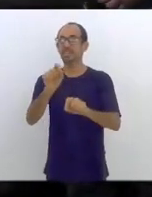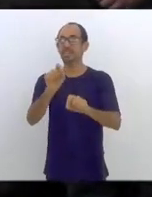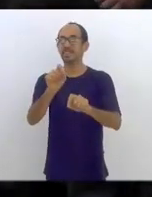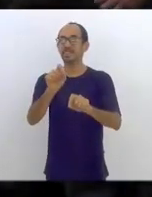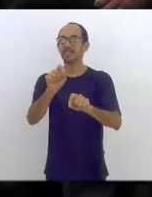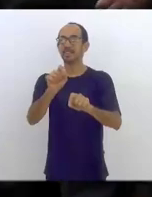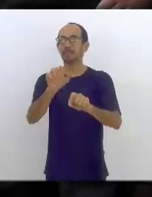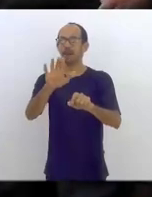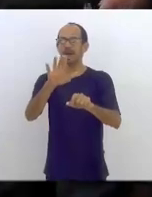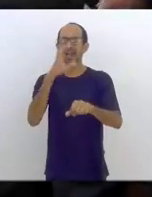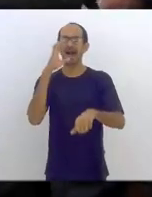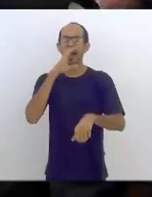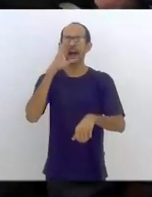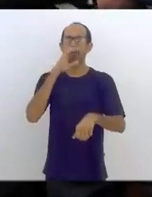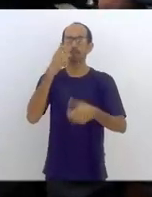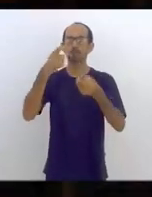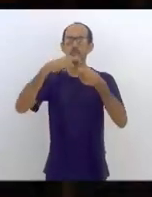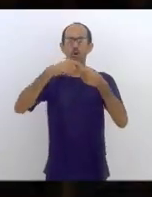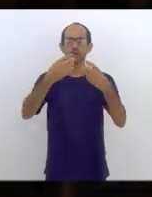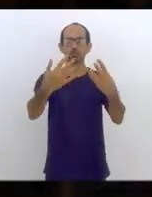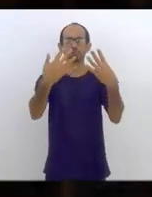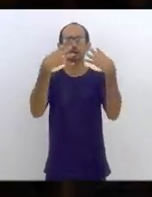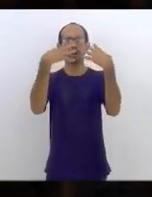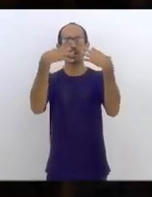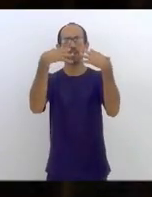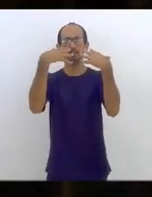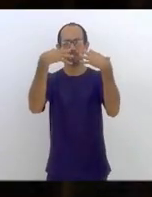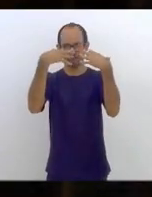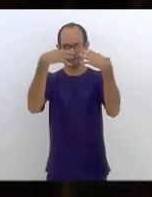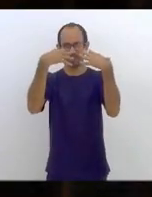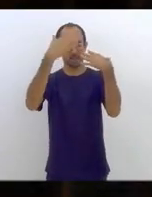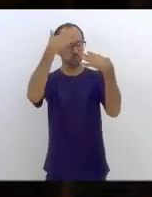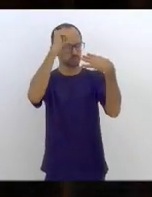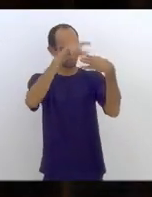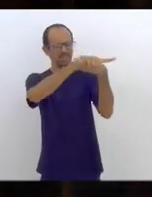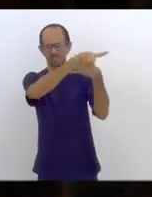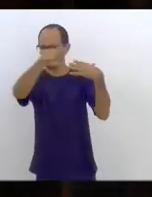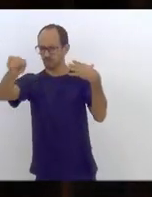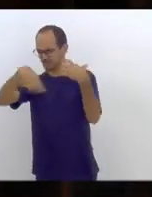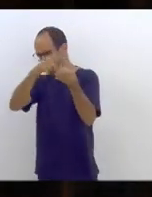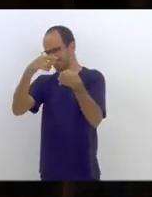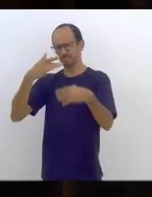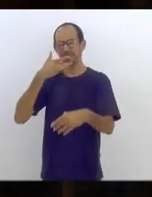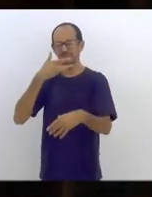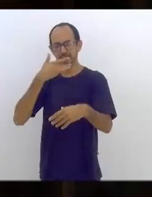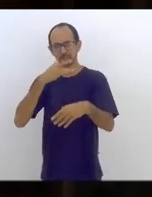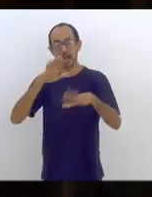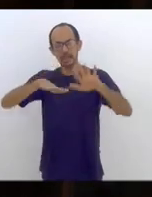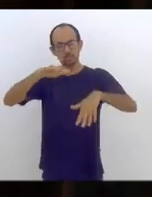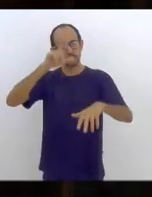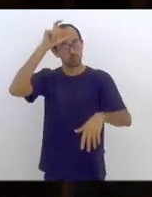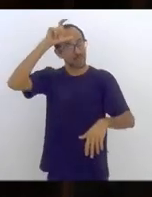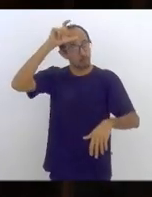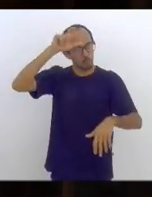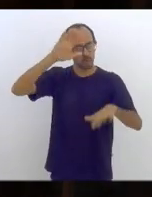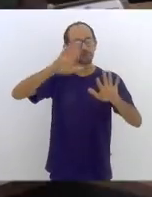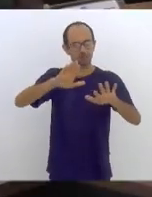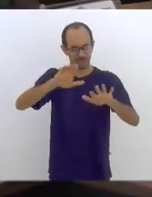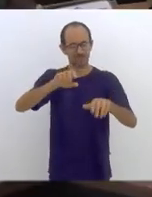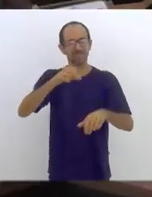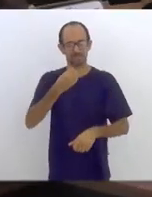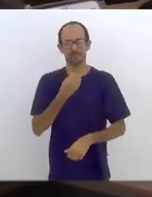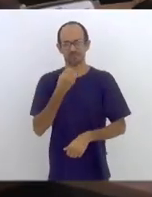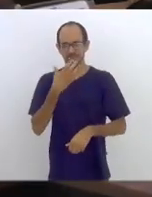Gente, rapidinho, voltando. Eu sei que vocês agora são umas delícias, mesmo sendo uma peste de vez em quando, faz parte.